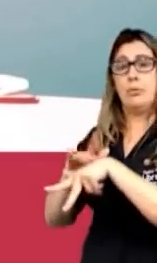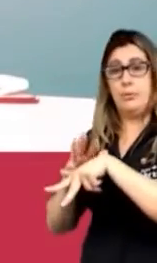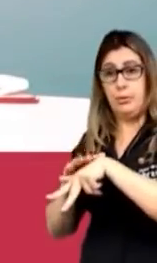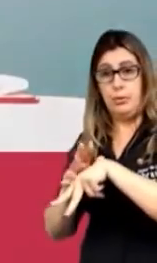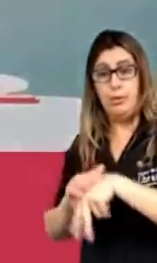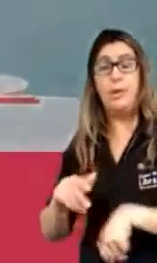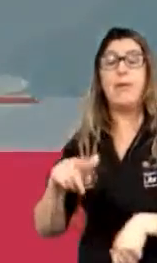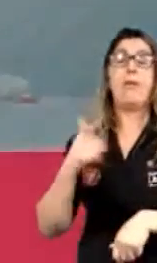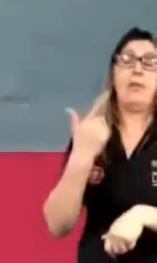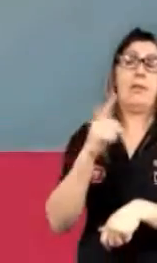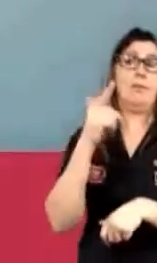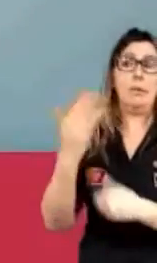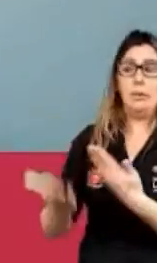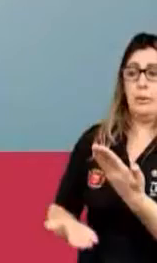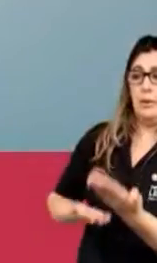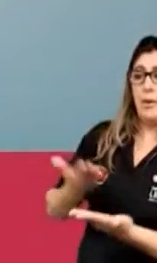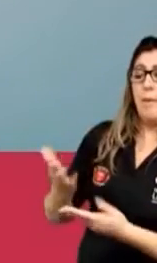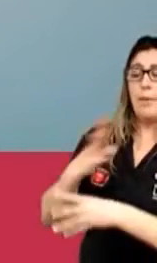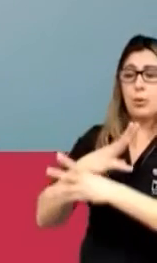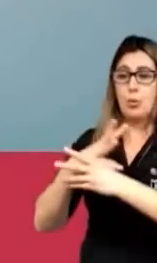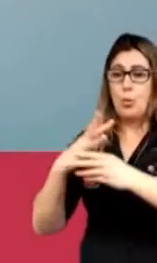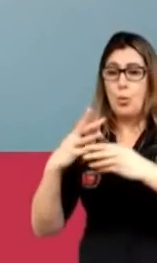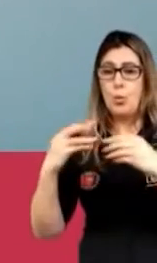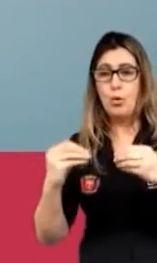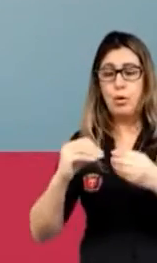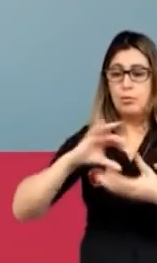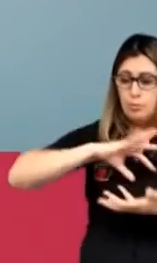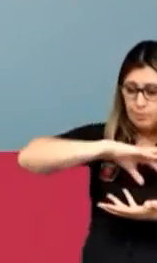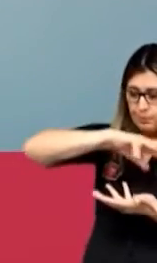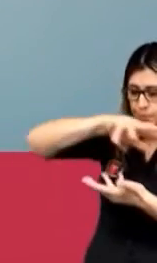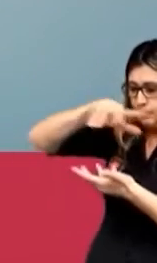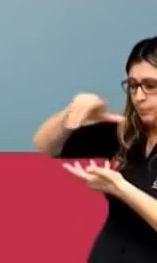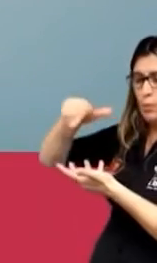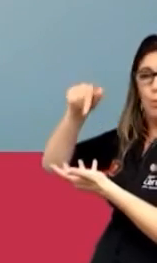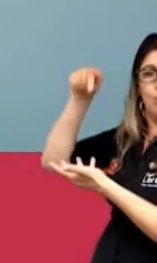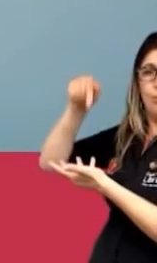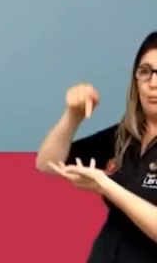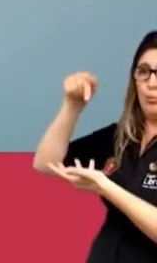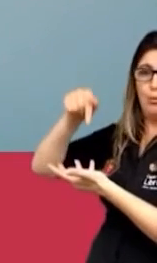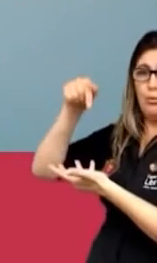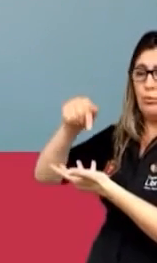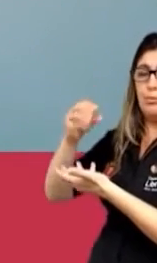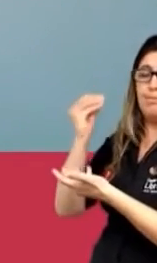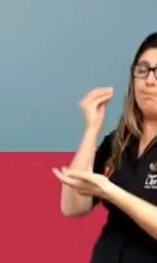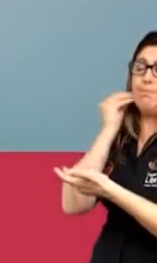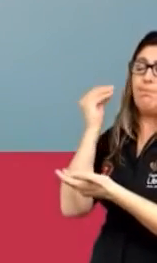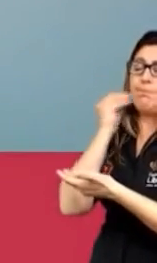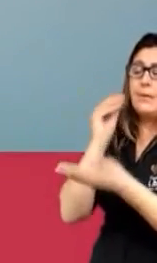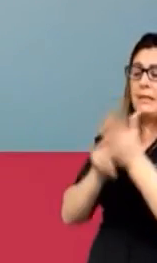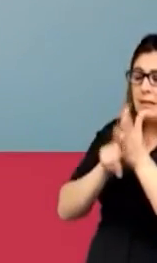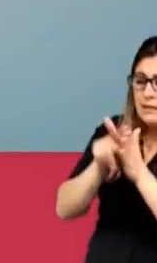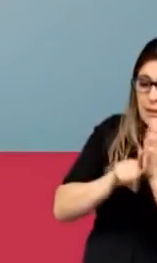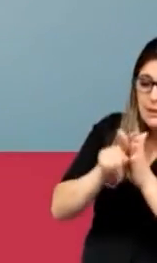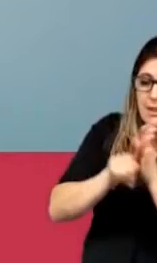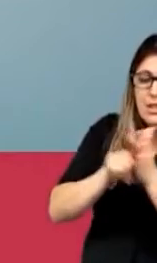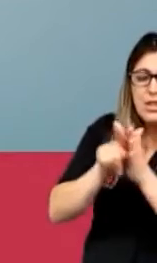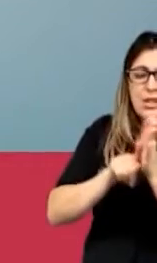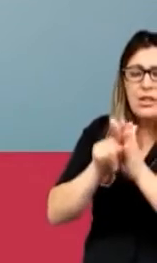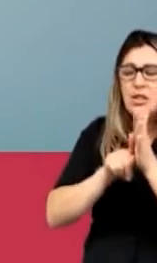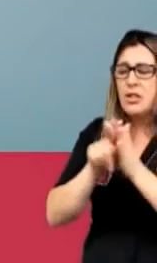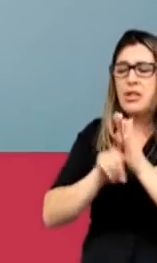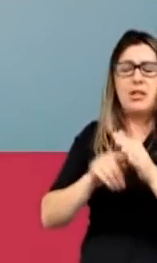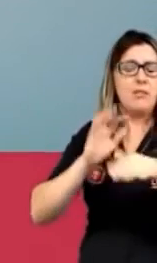há tratamento, cura. O mundo todo tem se debruçado sobre isso, cientistas, pesquisadores,